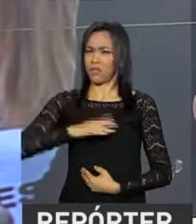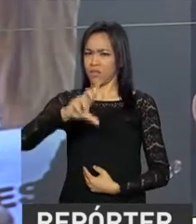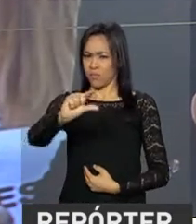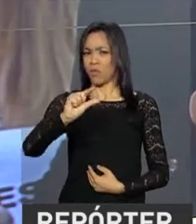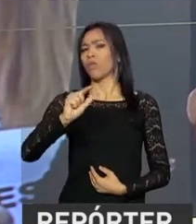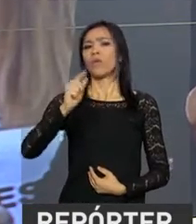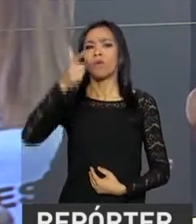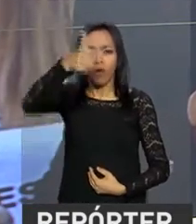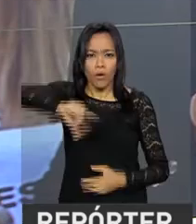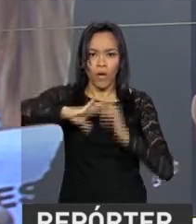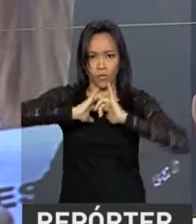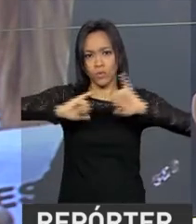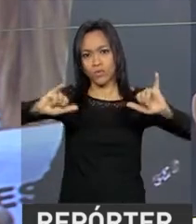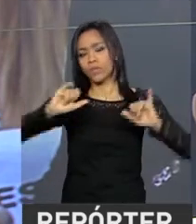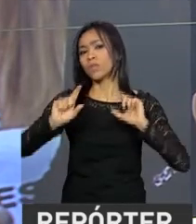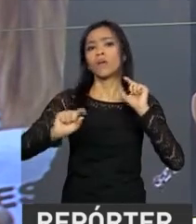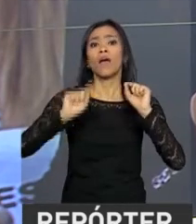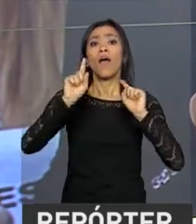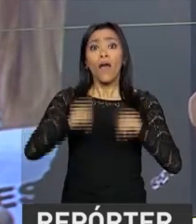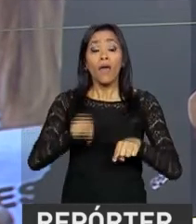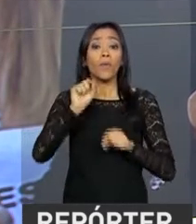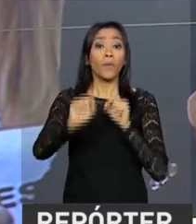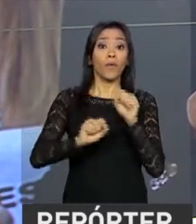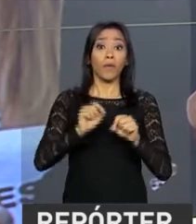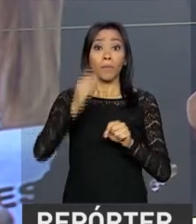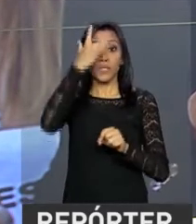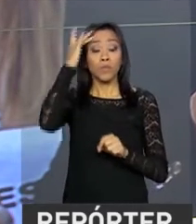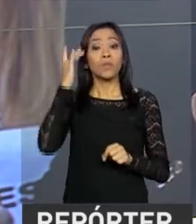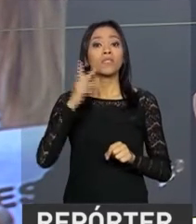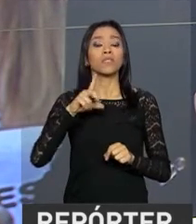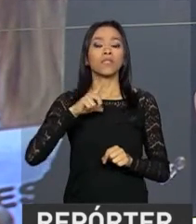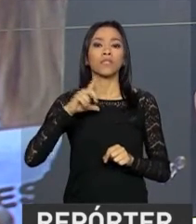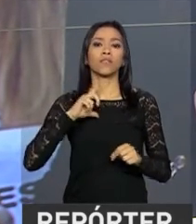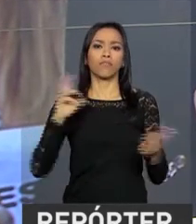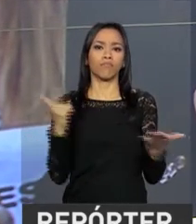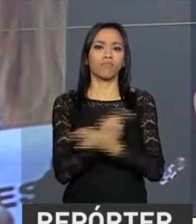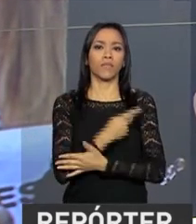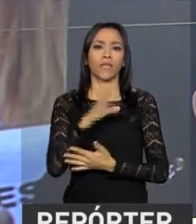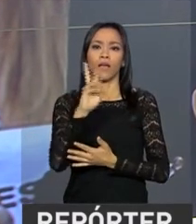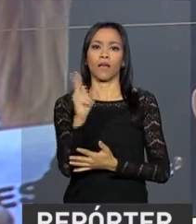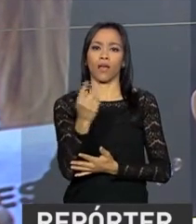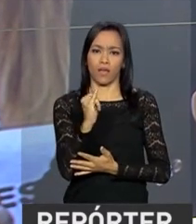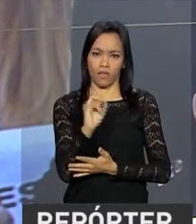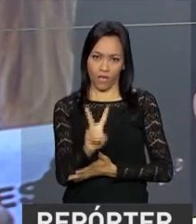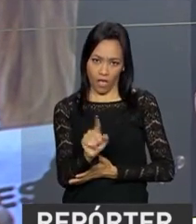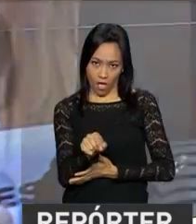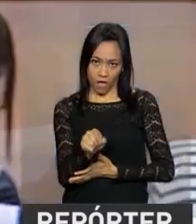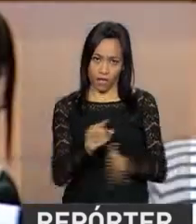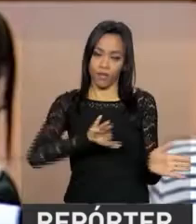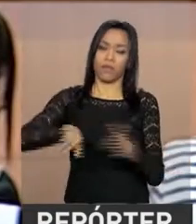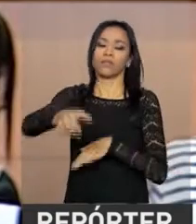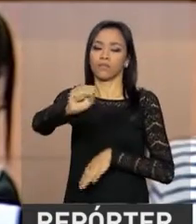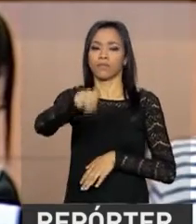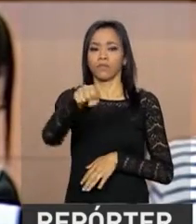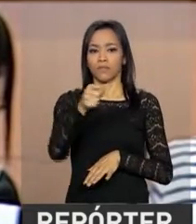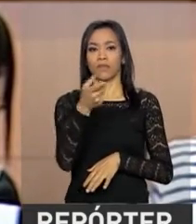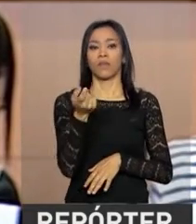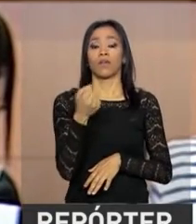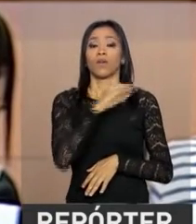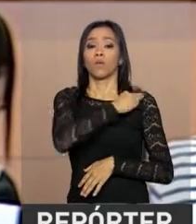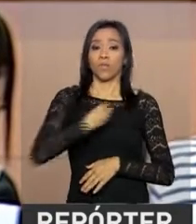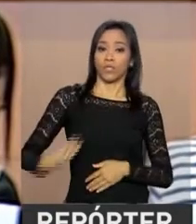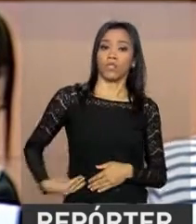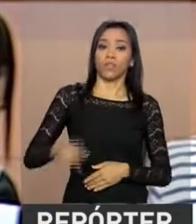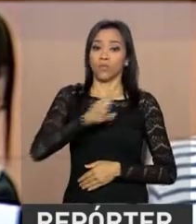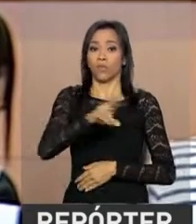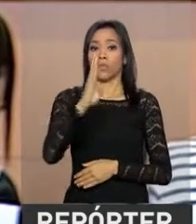feito mais um anúncio desta vez é para pacientes de hiv e aids é isso mesmo disse a lei o ministro ricardo barros